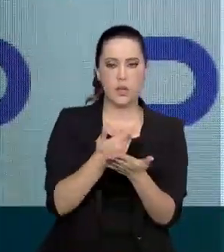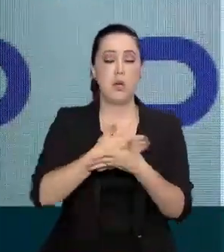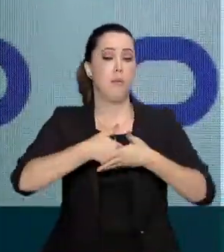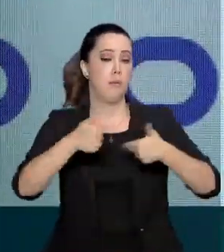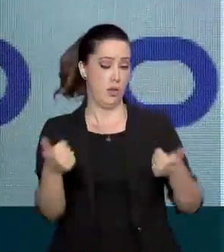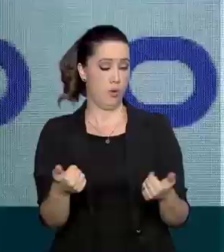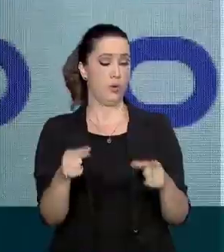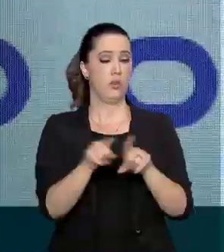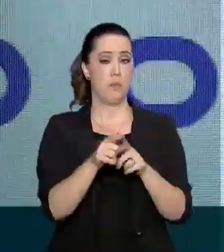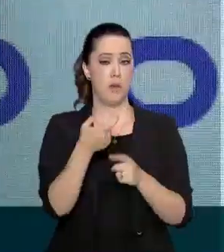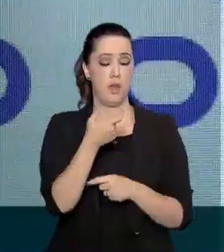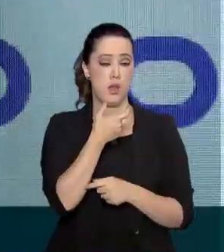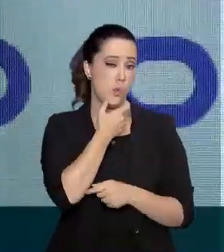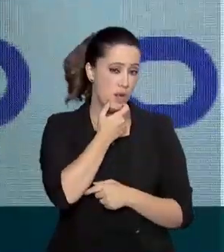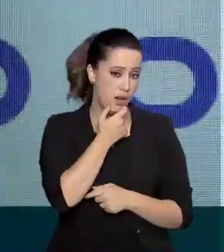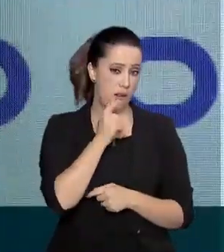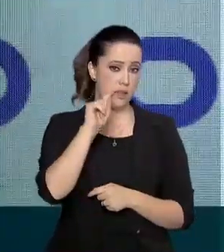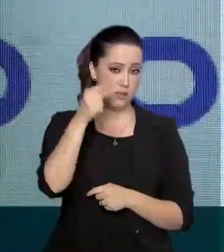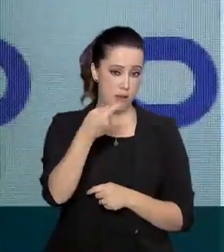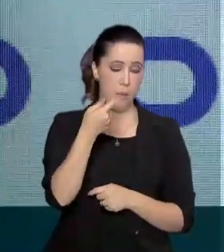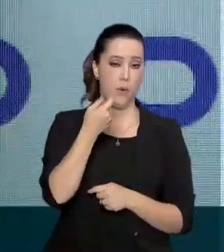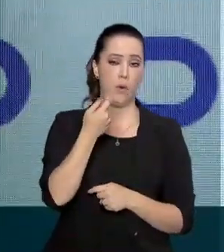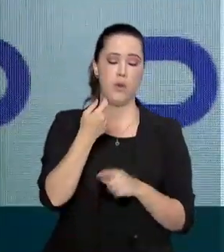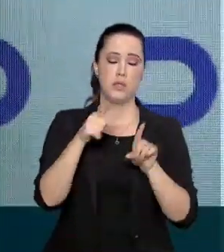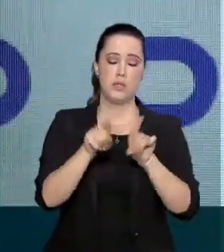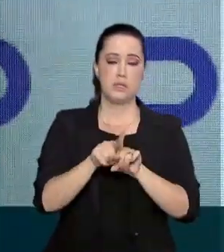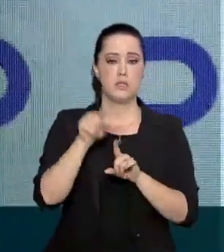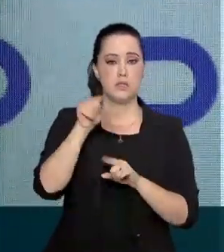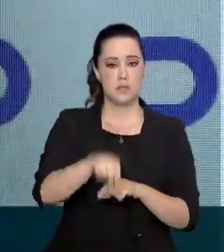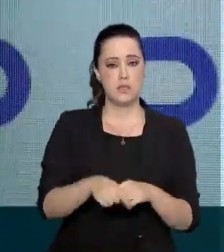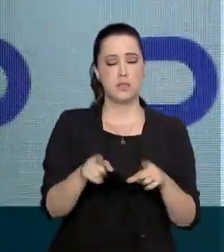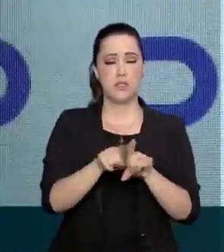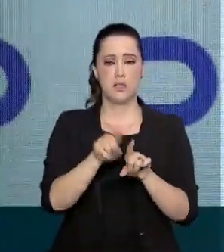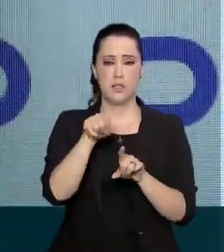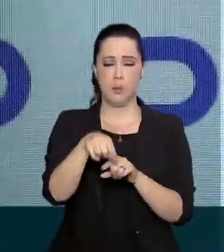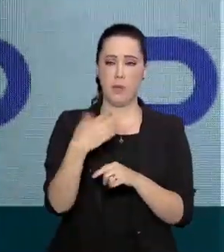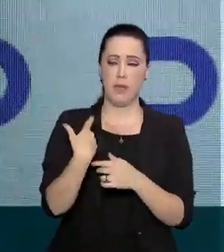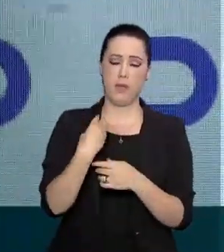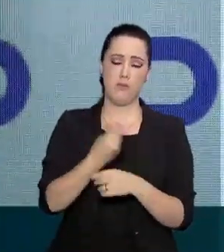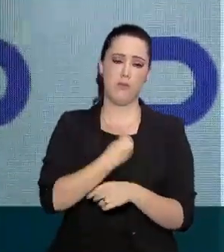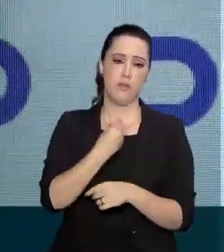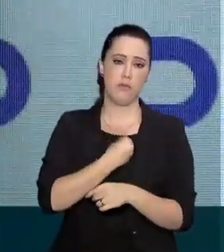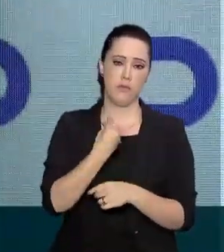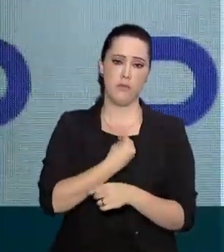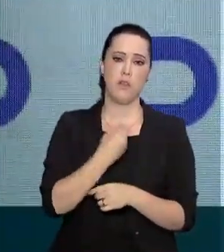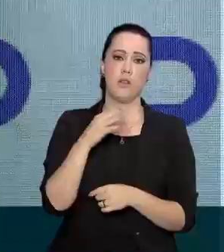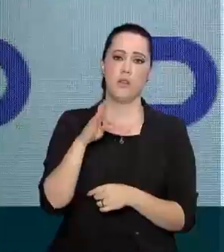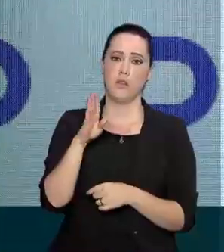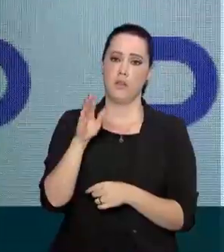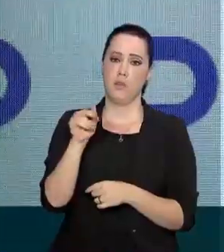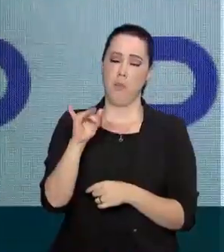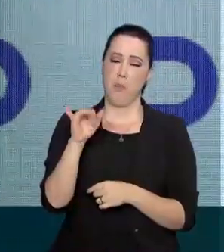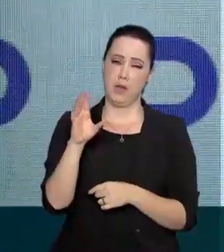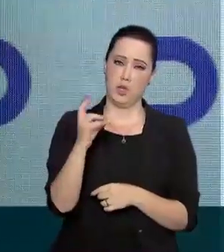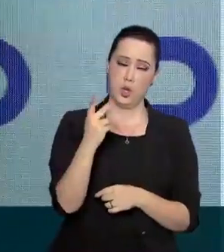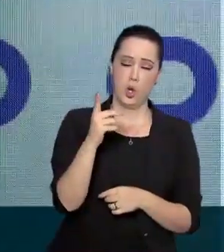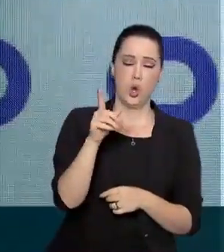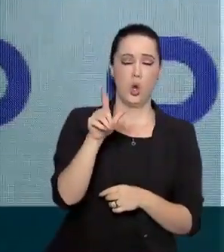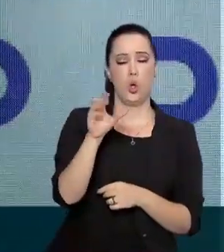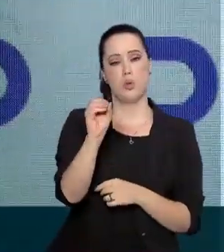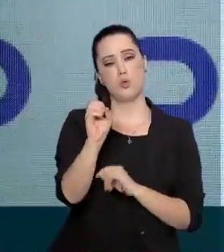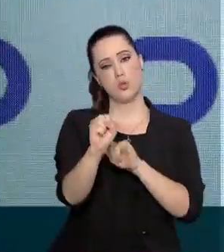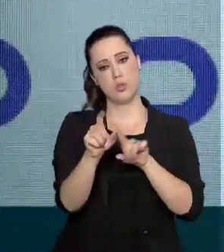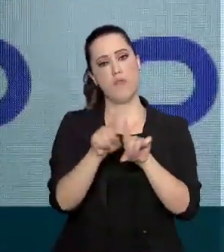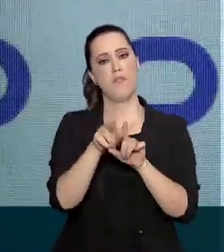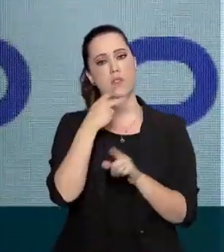seu espanhol também, depois aqui na região de Bariloche, ficou ali algum tempo em voos, né? Fala inglês,